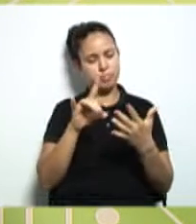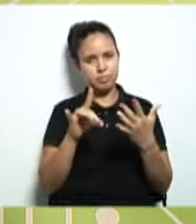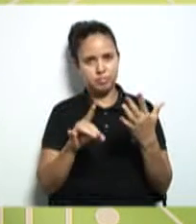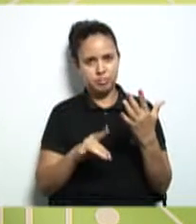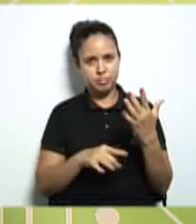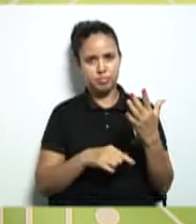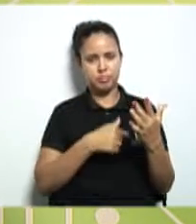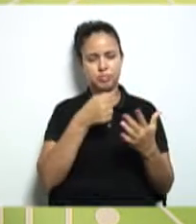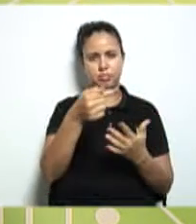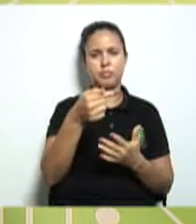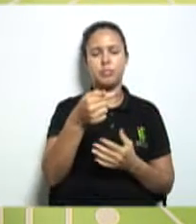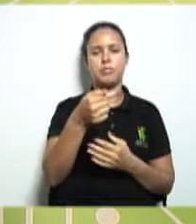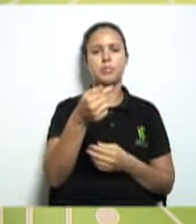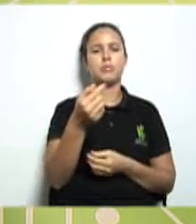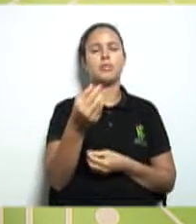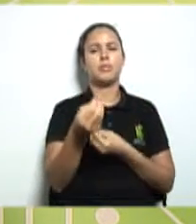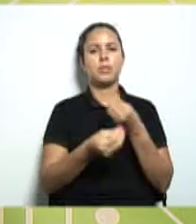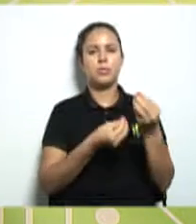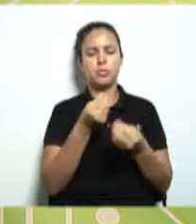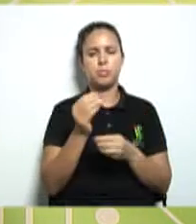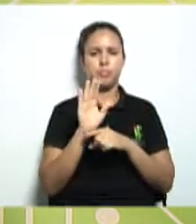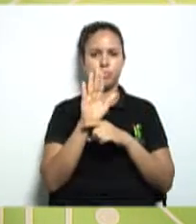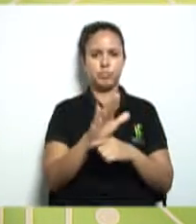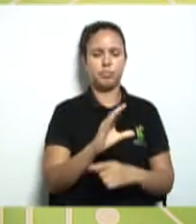princípio desse para a cooperativa?